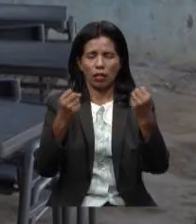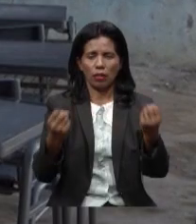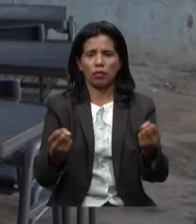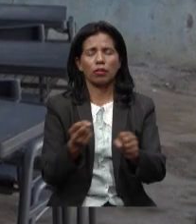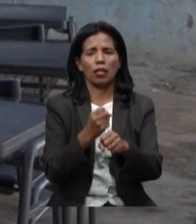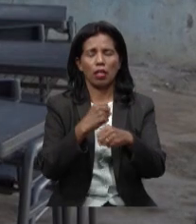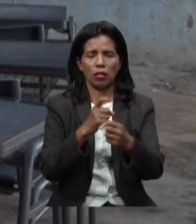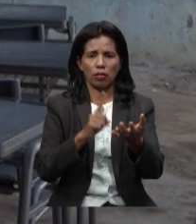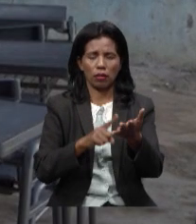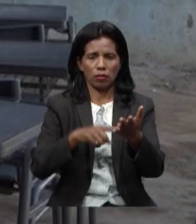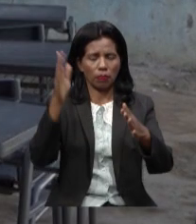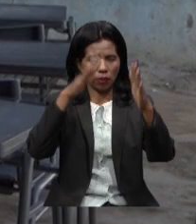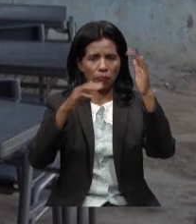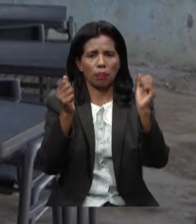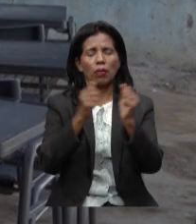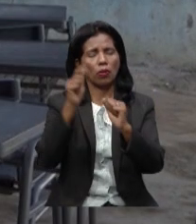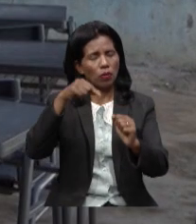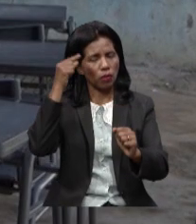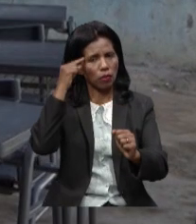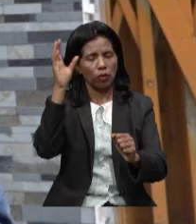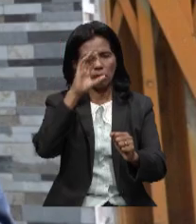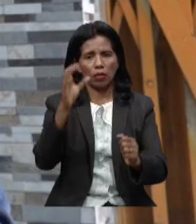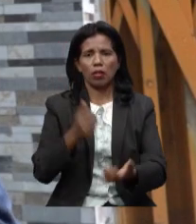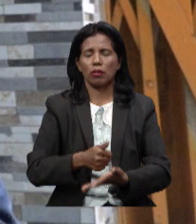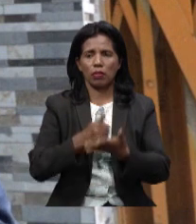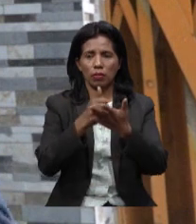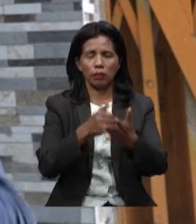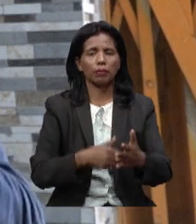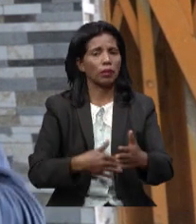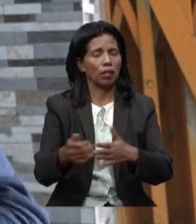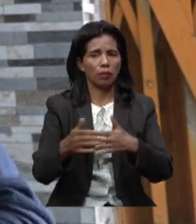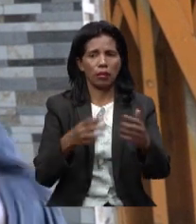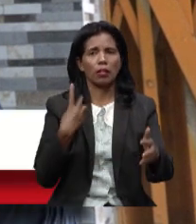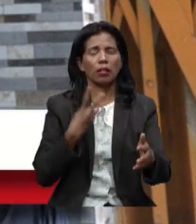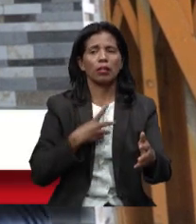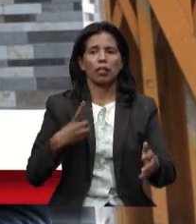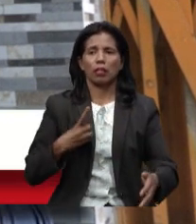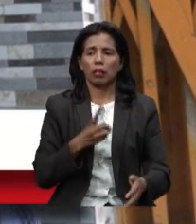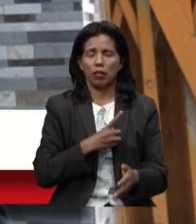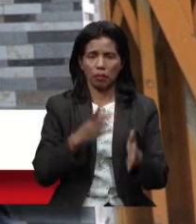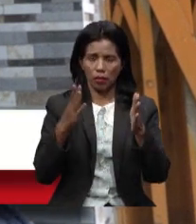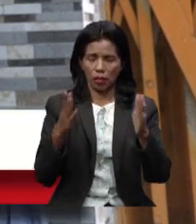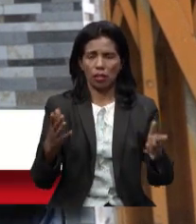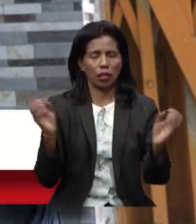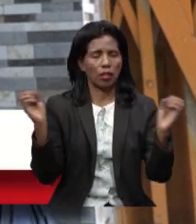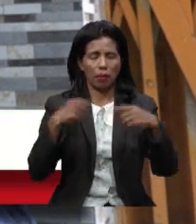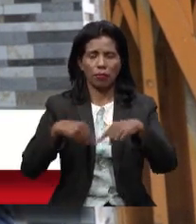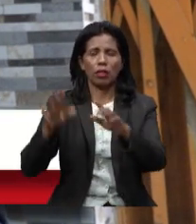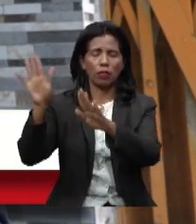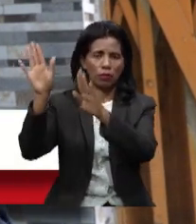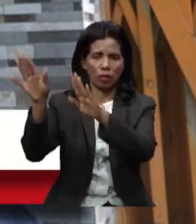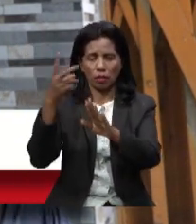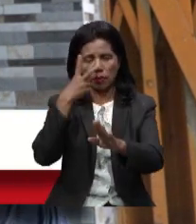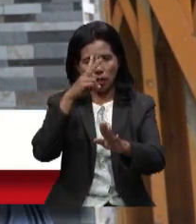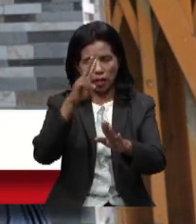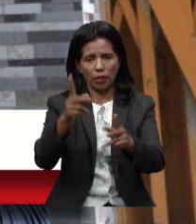diskusão problema ne ho governo ho di buka solução dala barak liu mo se tenia deputado Sira nunca vai a base para atuar condição e